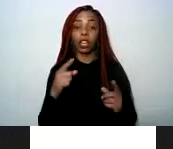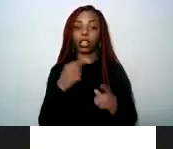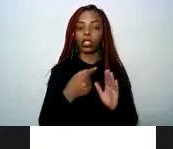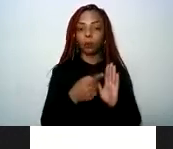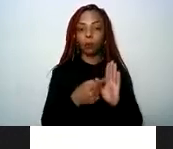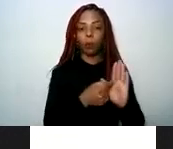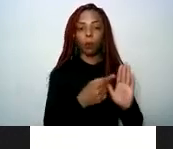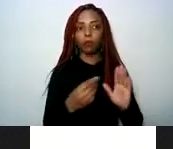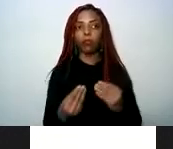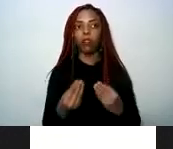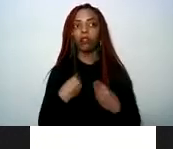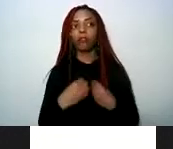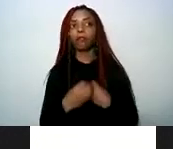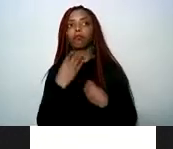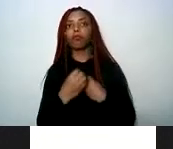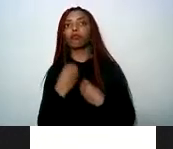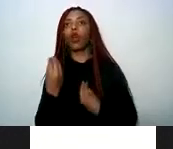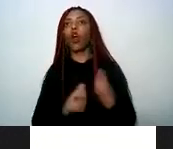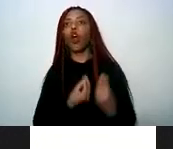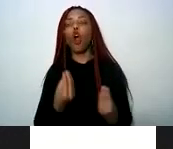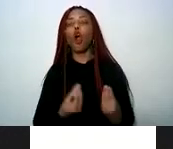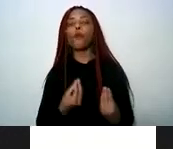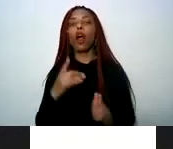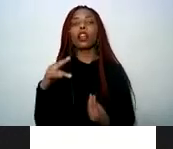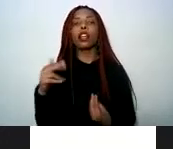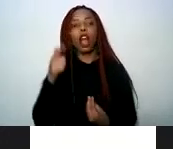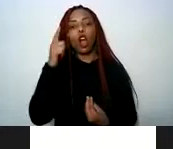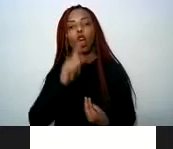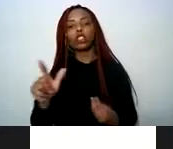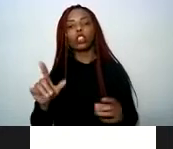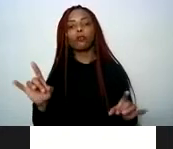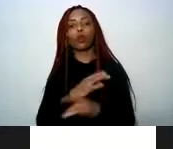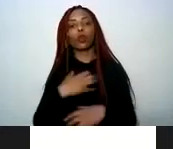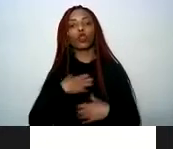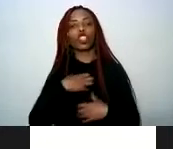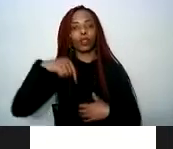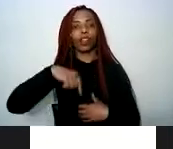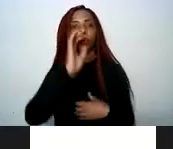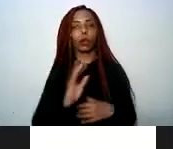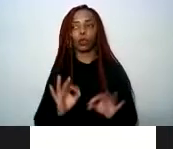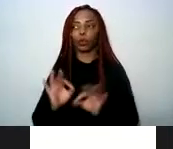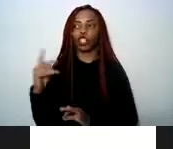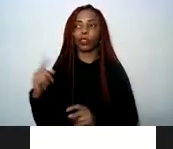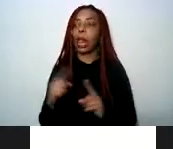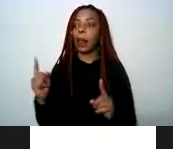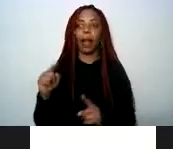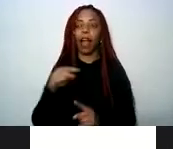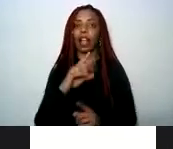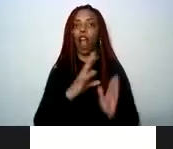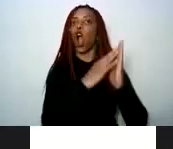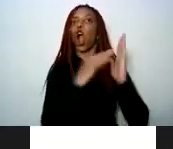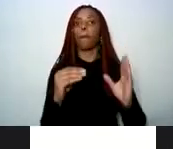que a Lina chegou nesses dois exemplares projetados por ela no Brasil mas a gente percebe que ela não se apropriou de nenhum deles